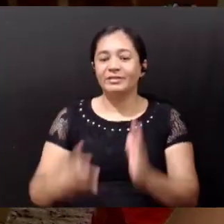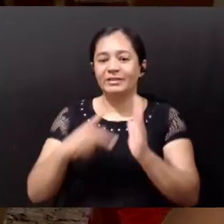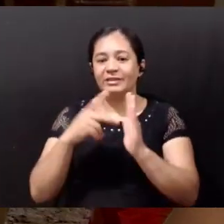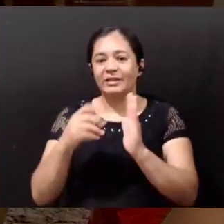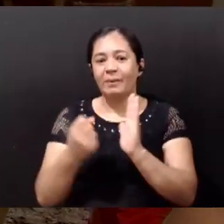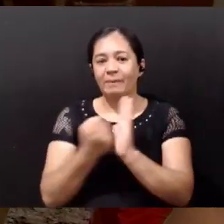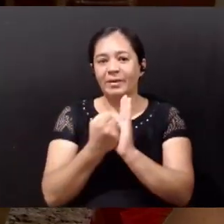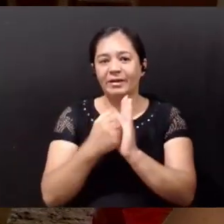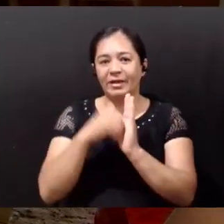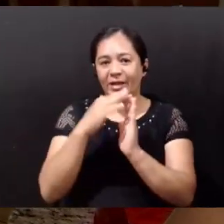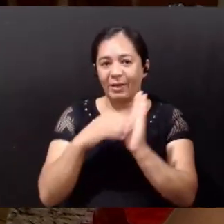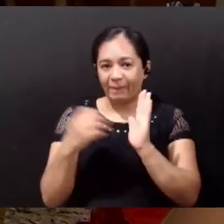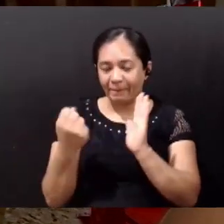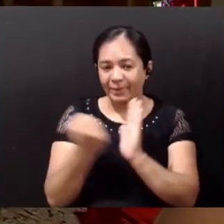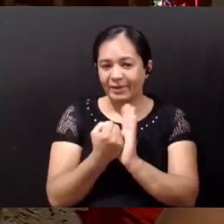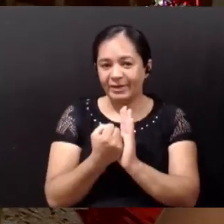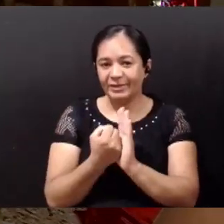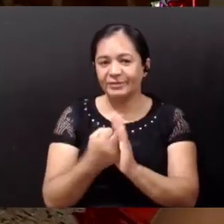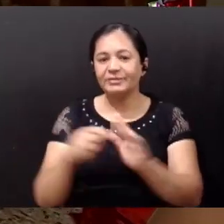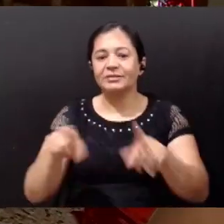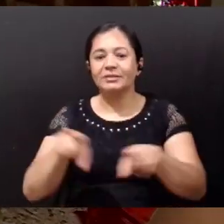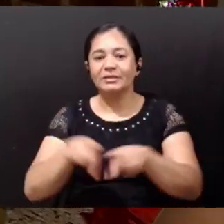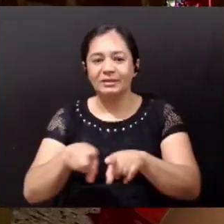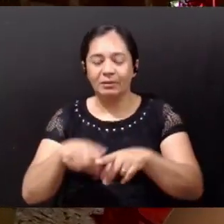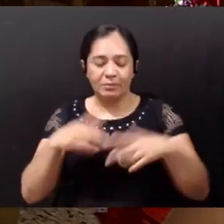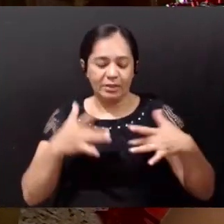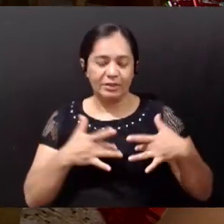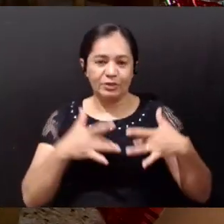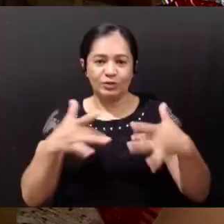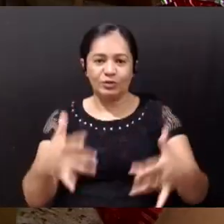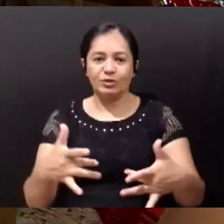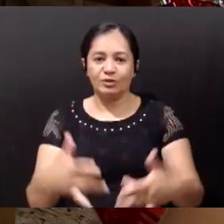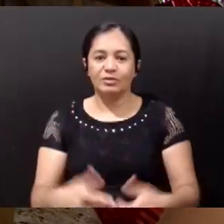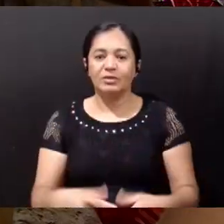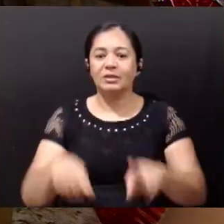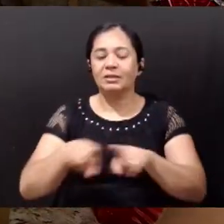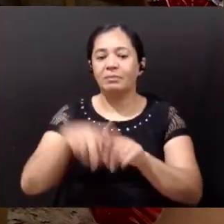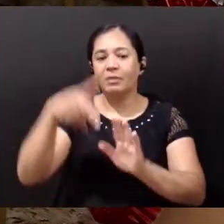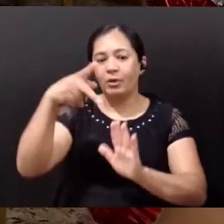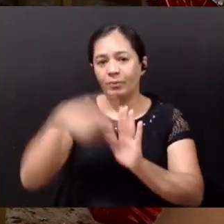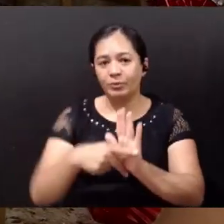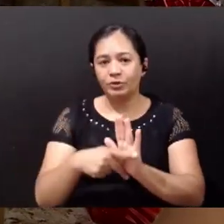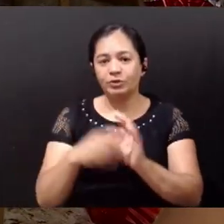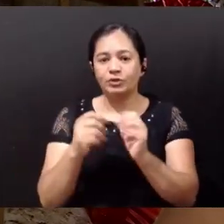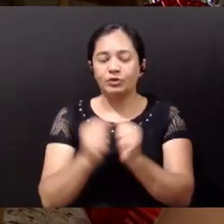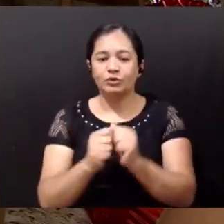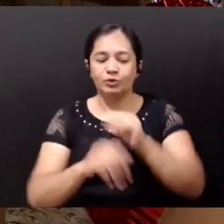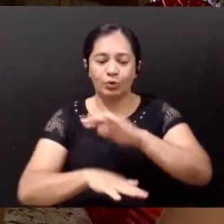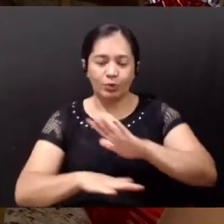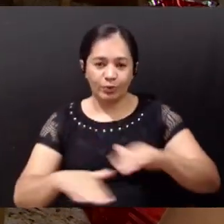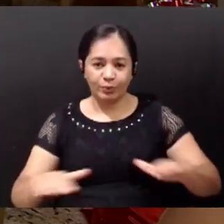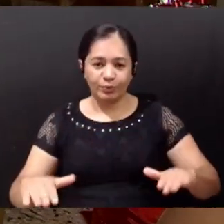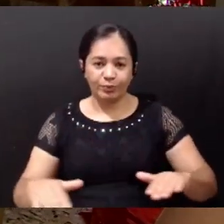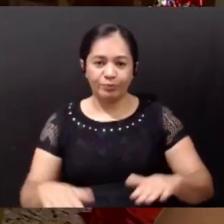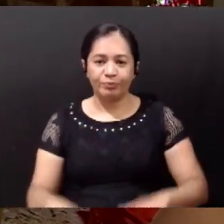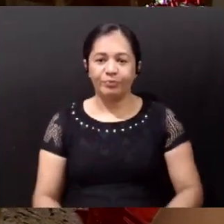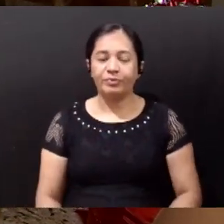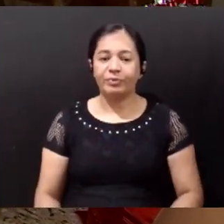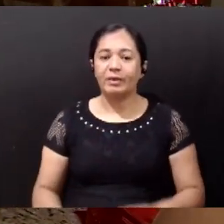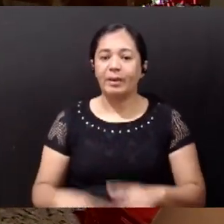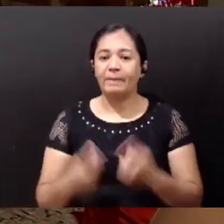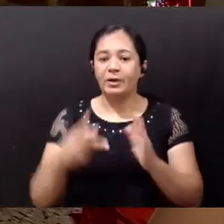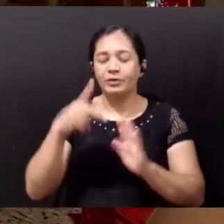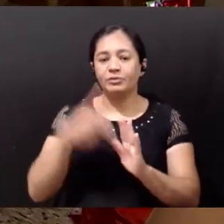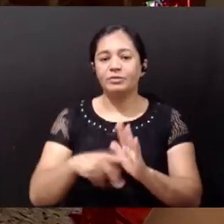da solidariedade. Nós trabalhamos projetos, né, com as crianças e o projeto era solidariedade